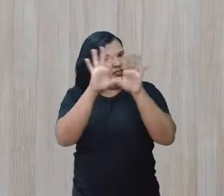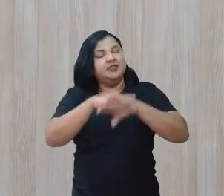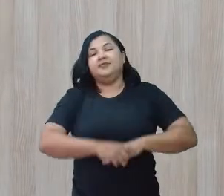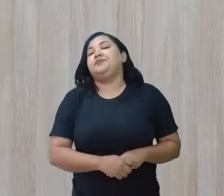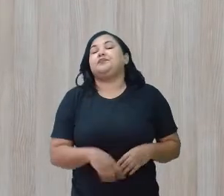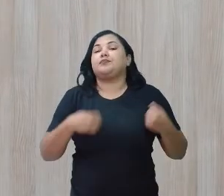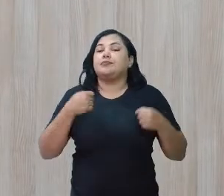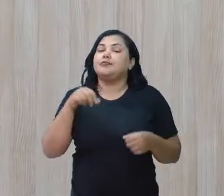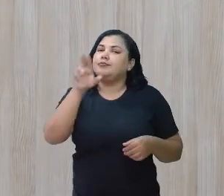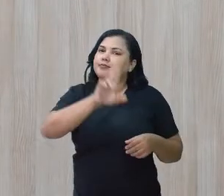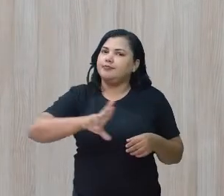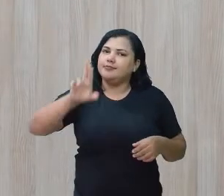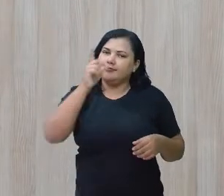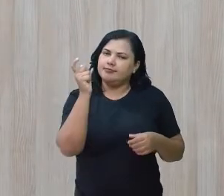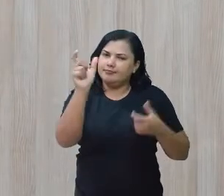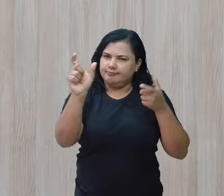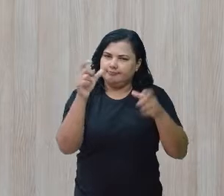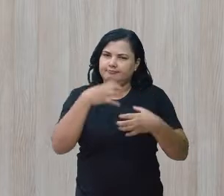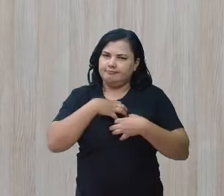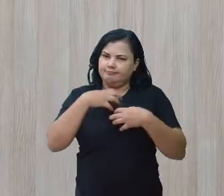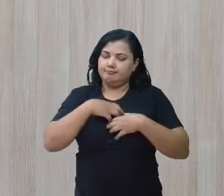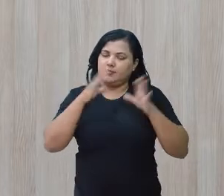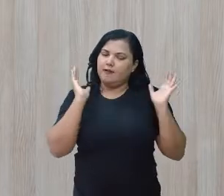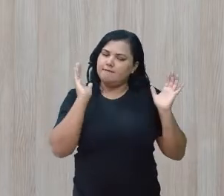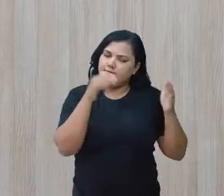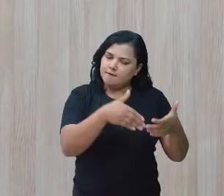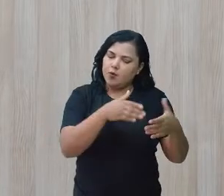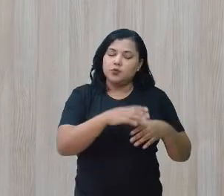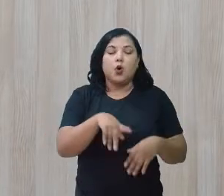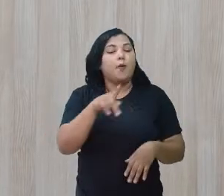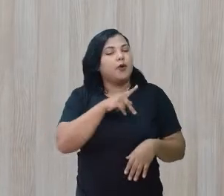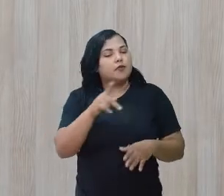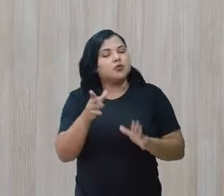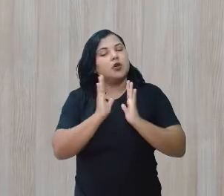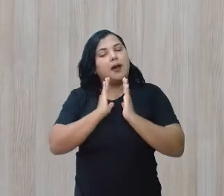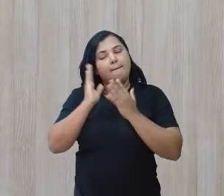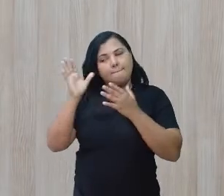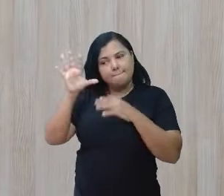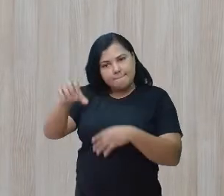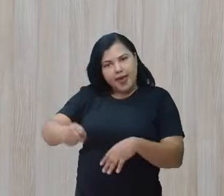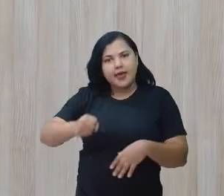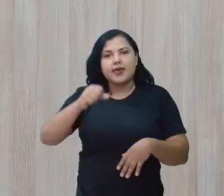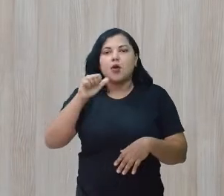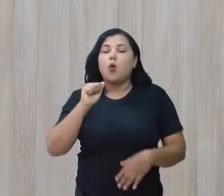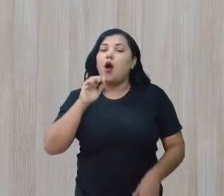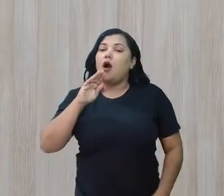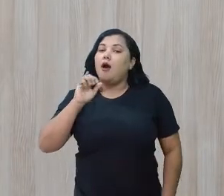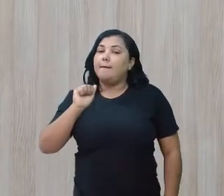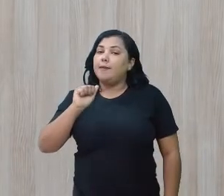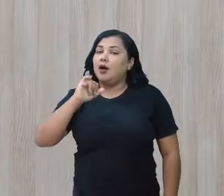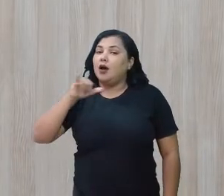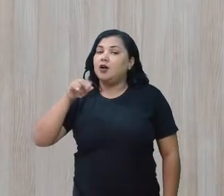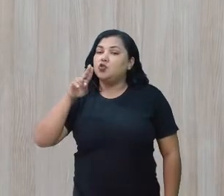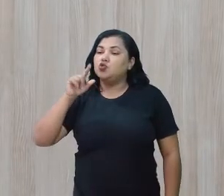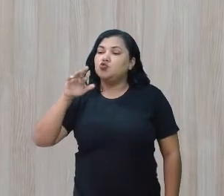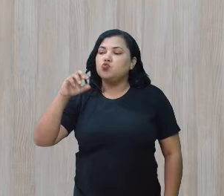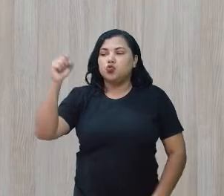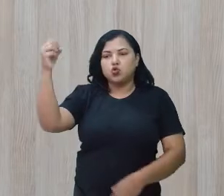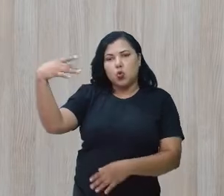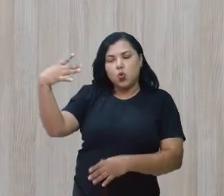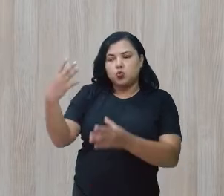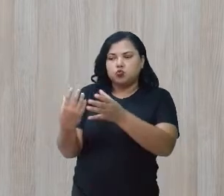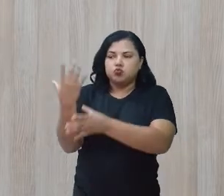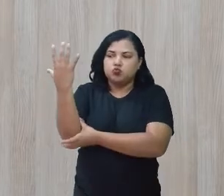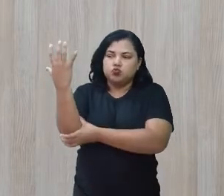palavras de sentido específico. Então, professora, pegue o abajur. Isso é uma informação